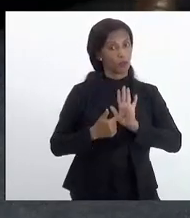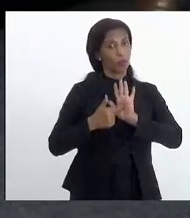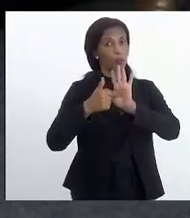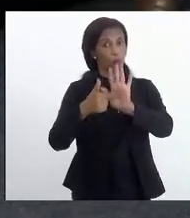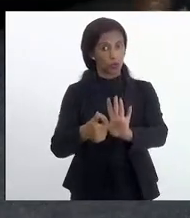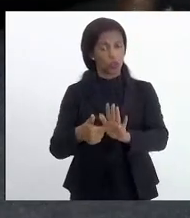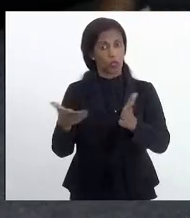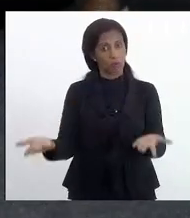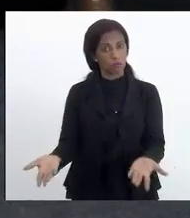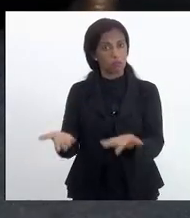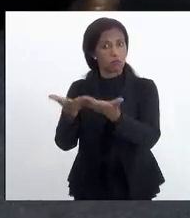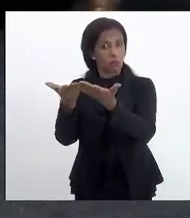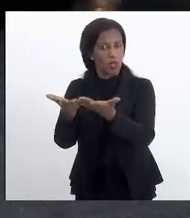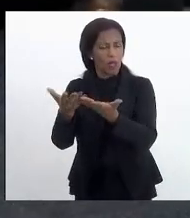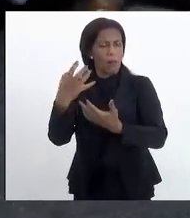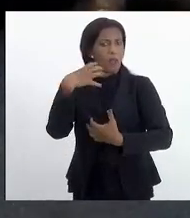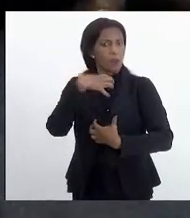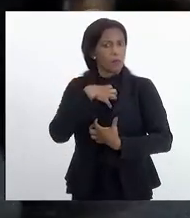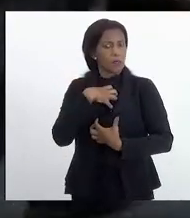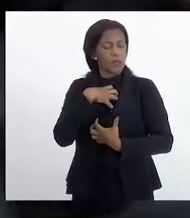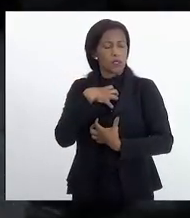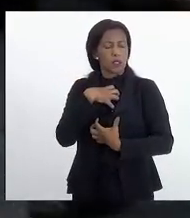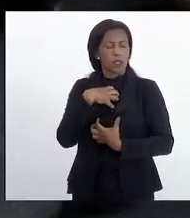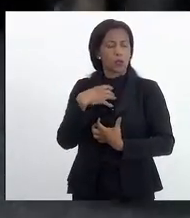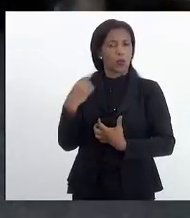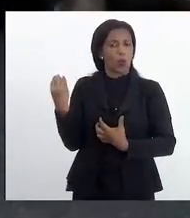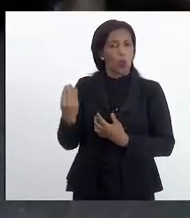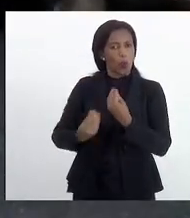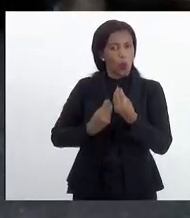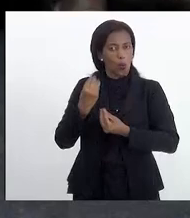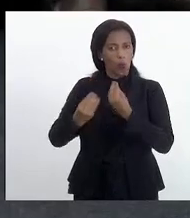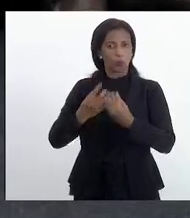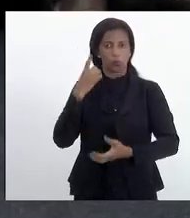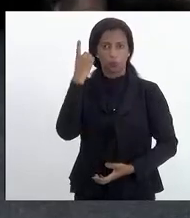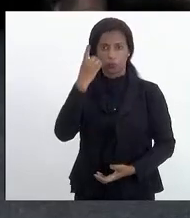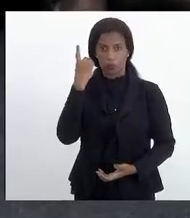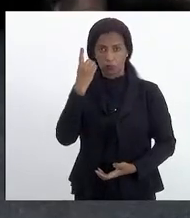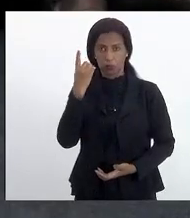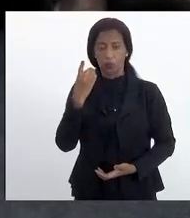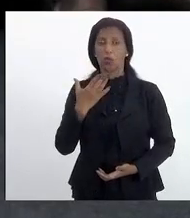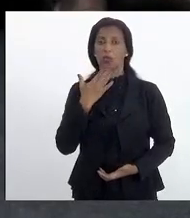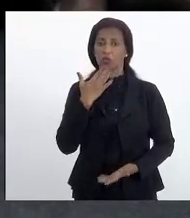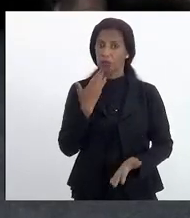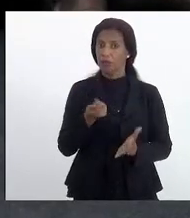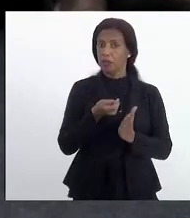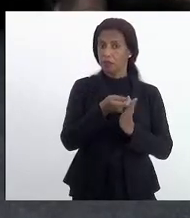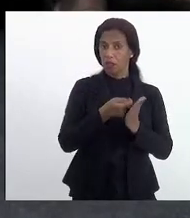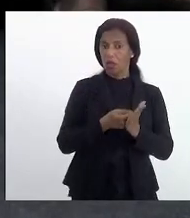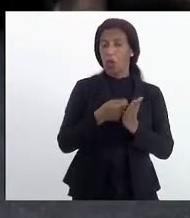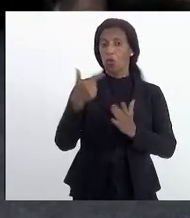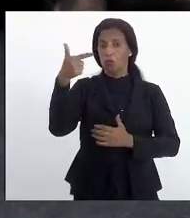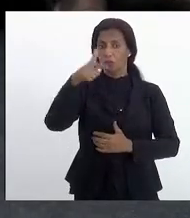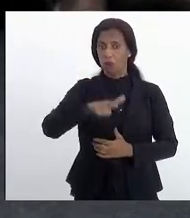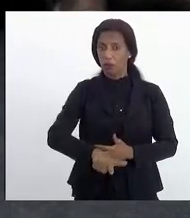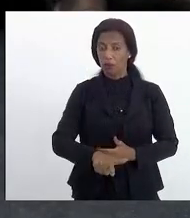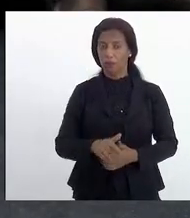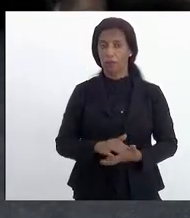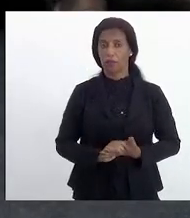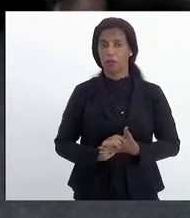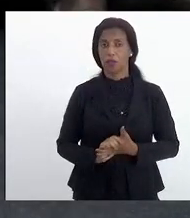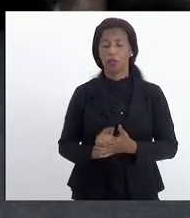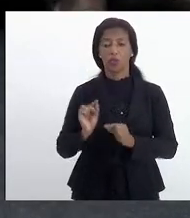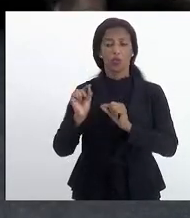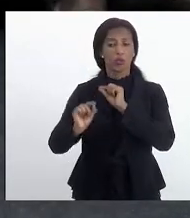Vossa Excelência, mas eu me sinto no dever, como parlamentar, de fazer esse registro novamente, de que o